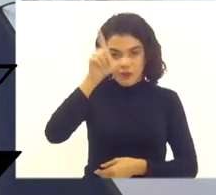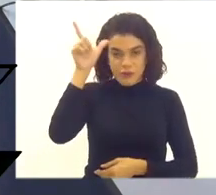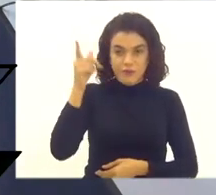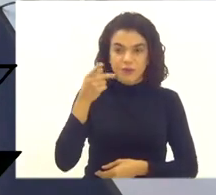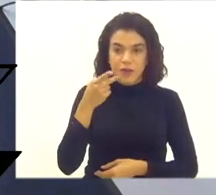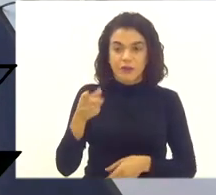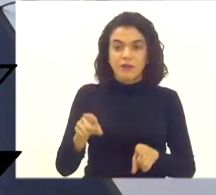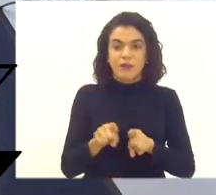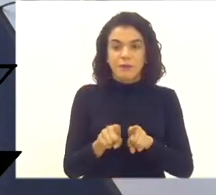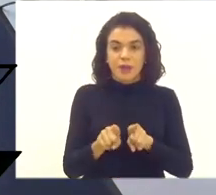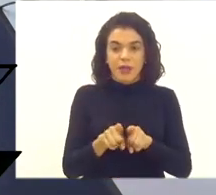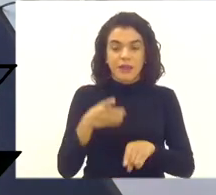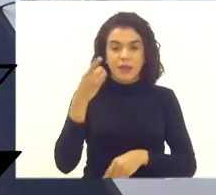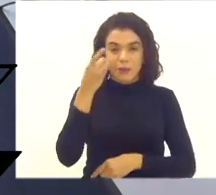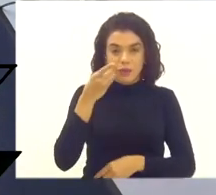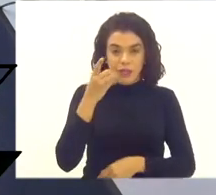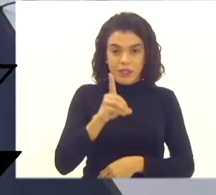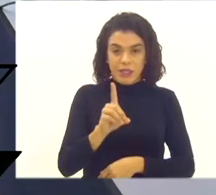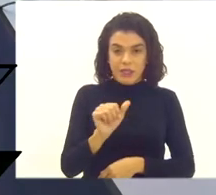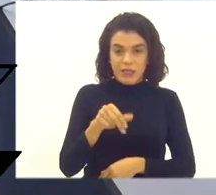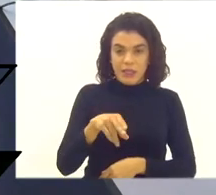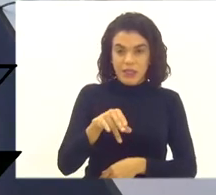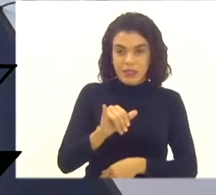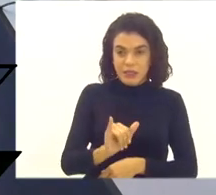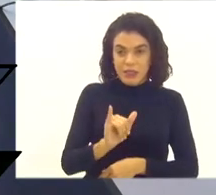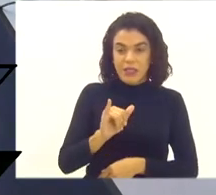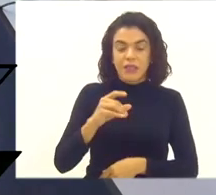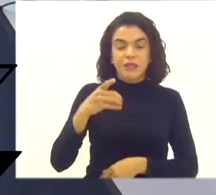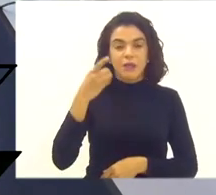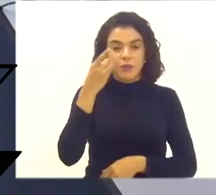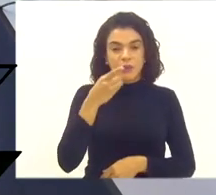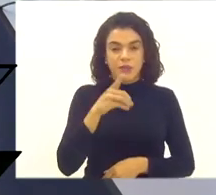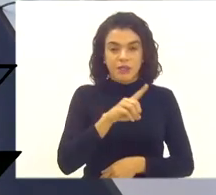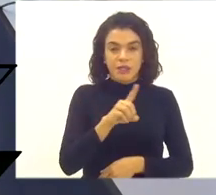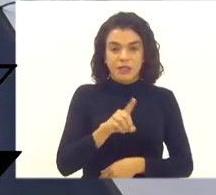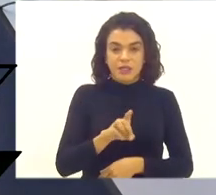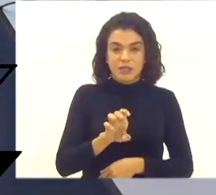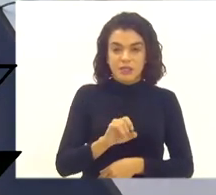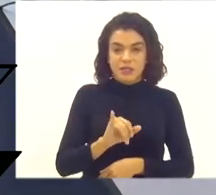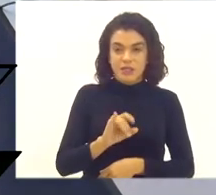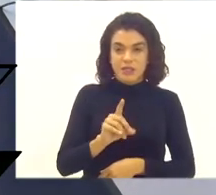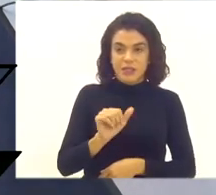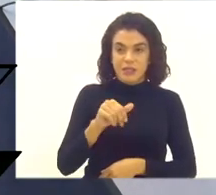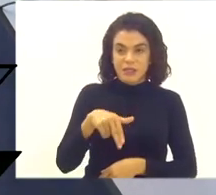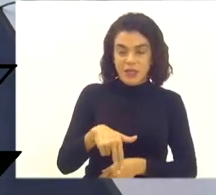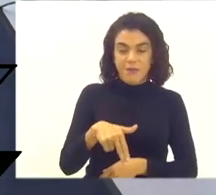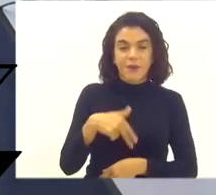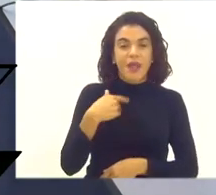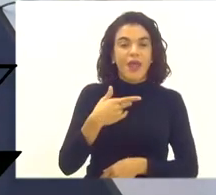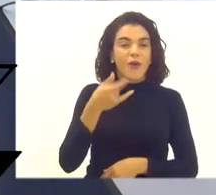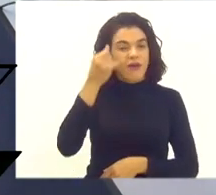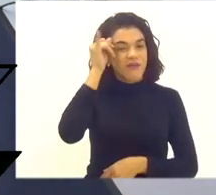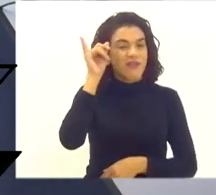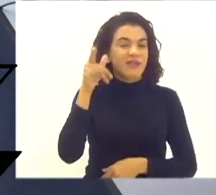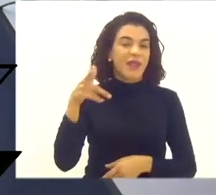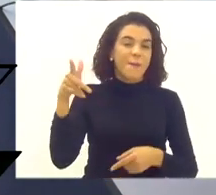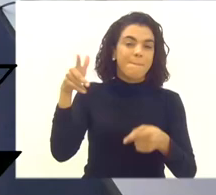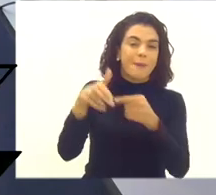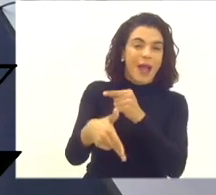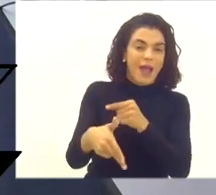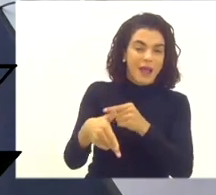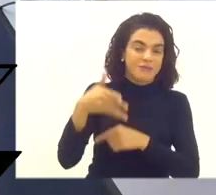da deputada Dani e da deputada zeida há bastante tempo eu é que não quis interromper a doutora